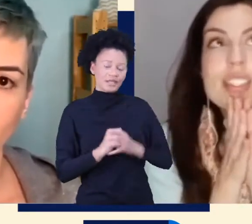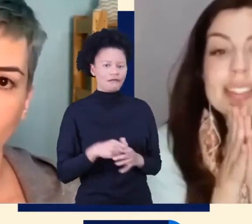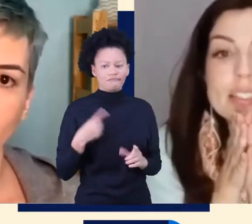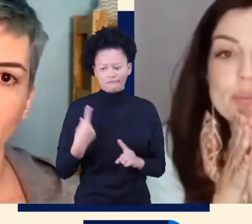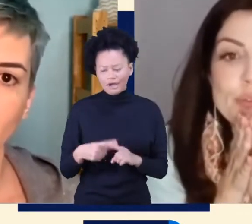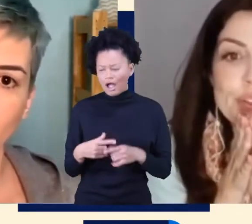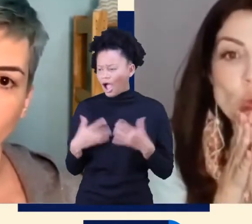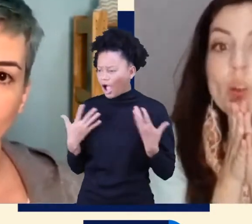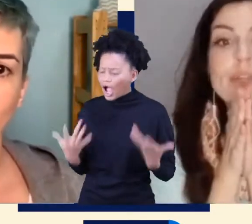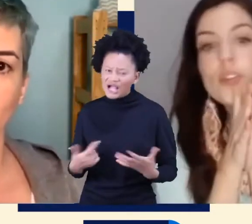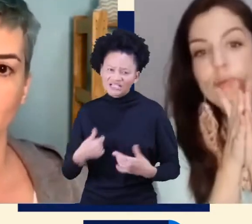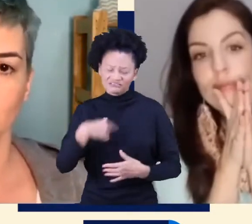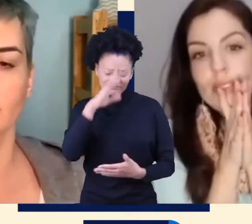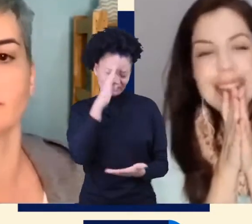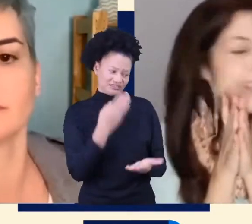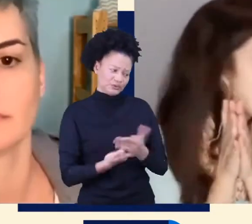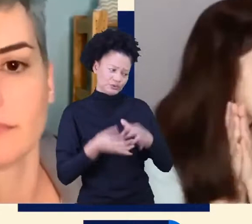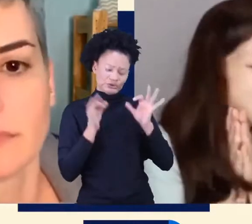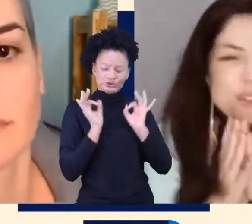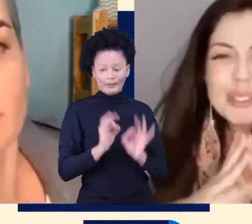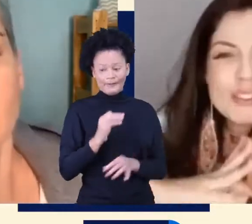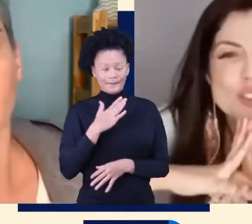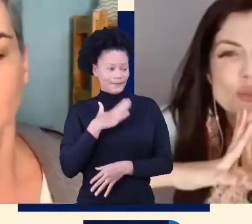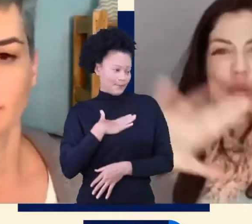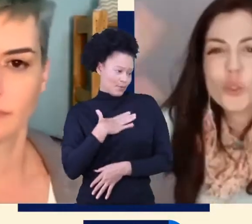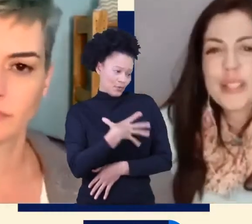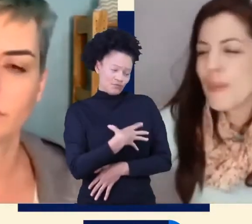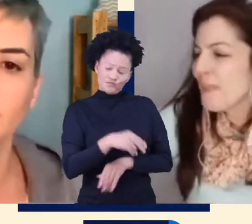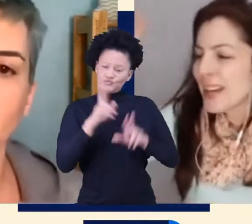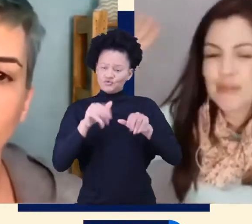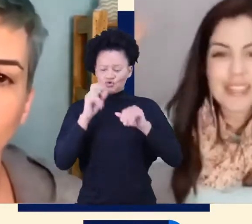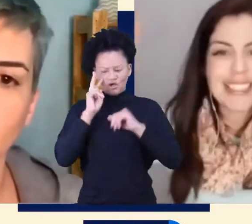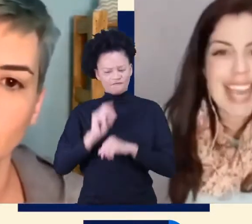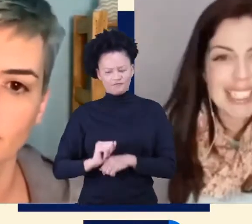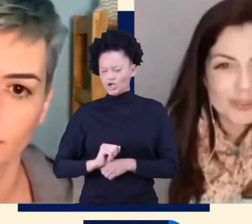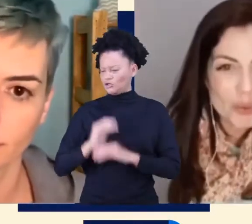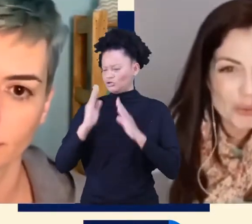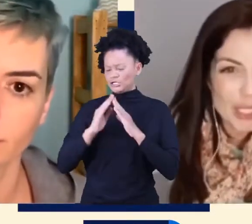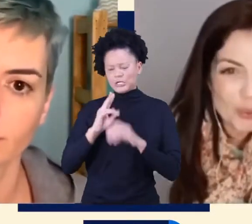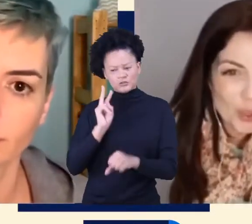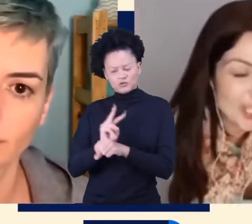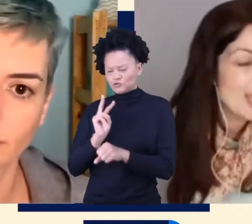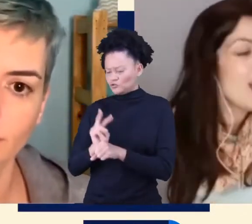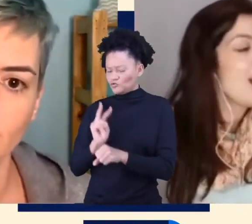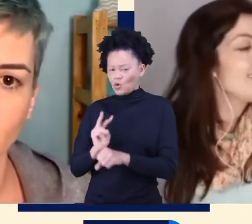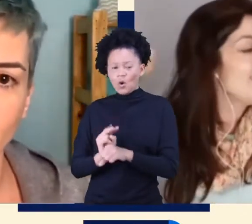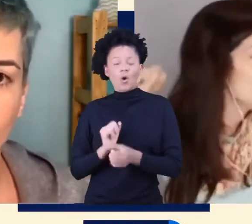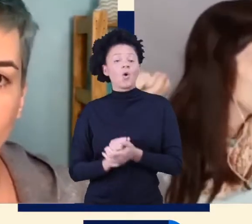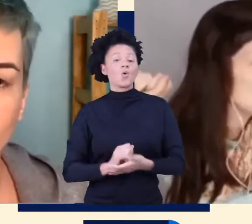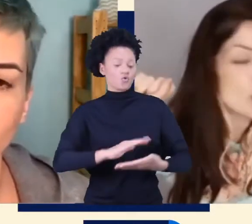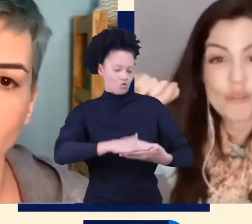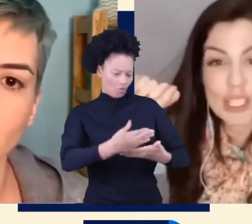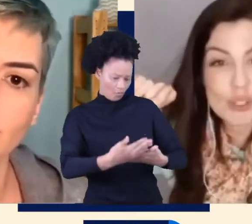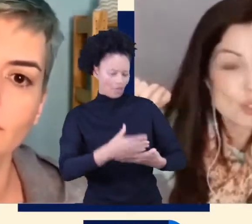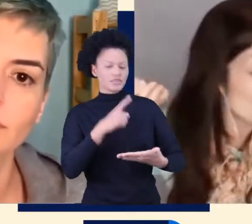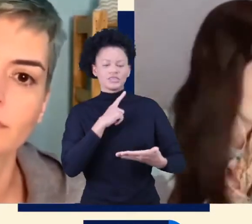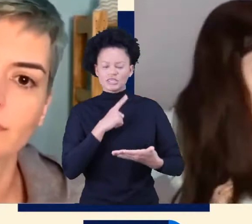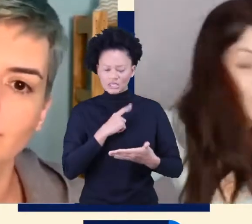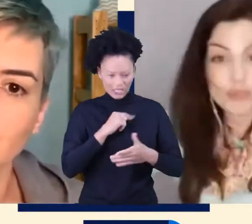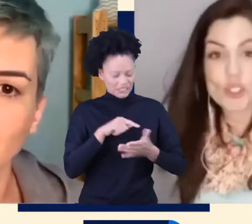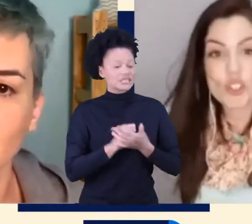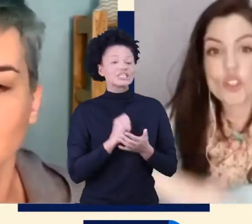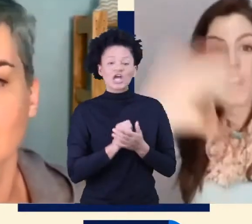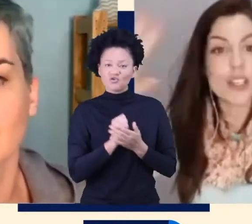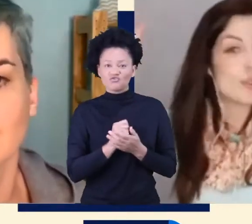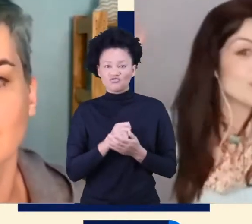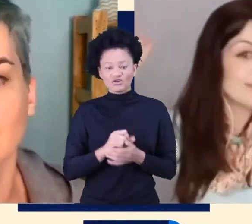eu tenho certeza que meu filho nunca viu. Aqui em casa a gente cuida de tudo, tem uma parafernália no computador, aqui tem antivírus, eu tô sempre